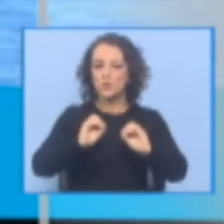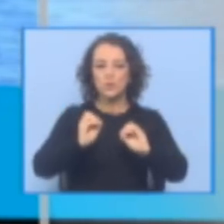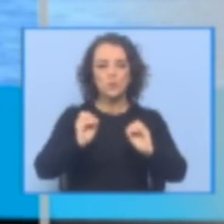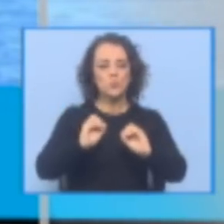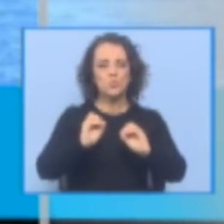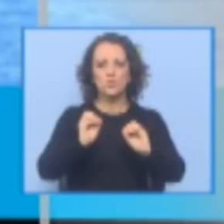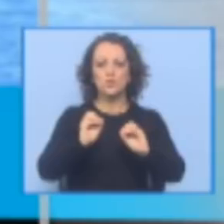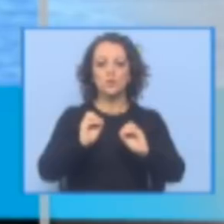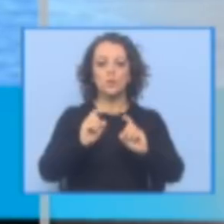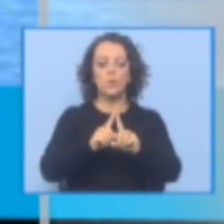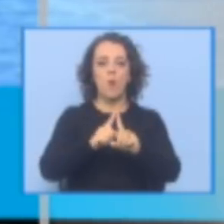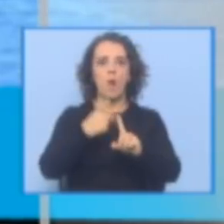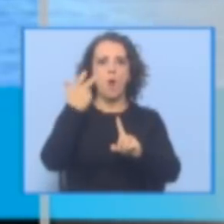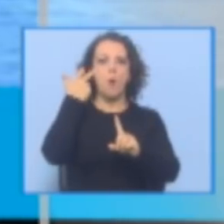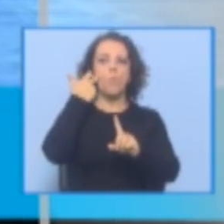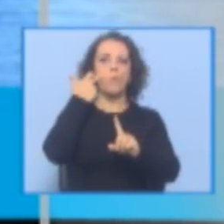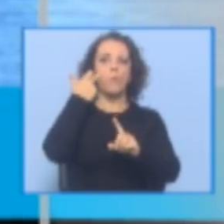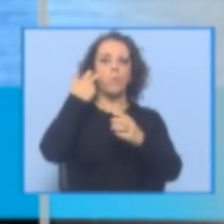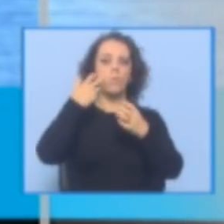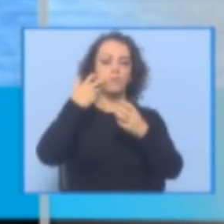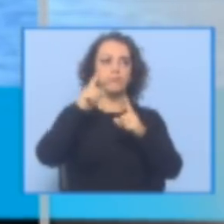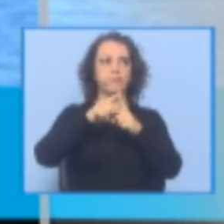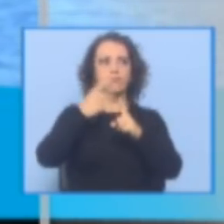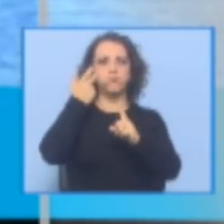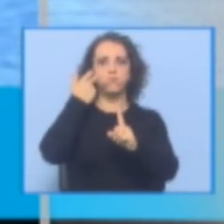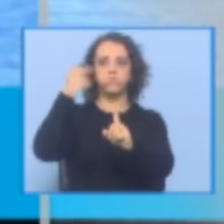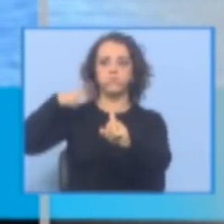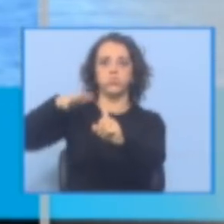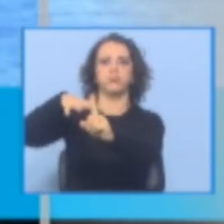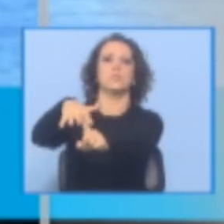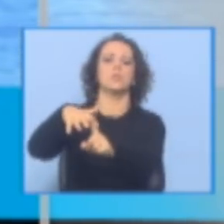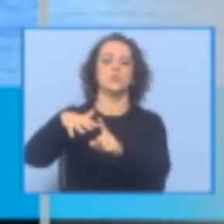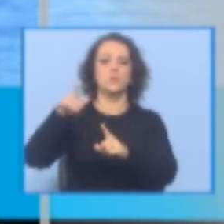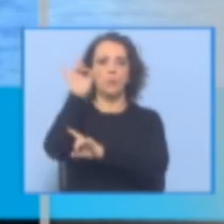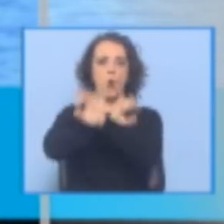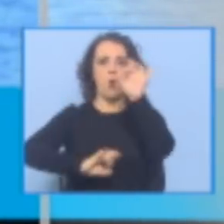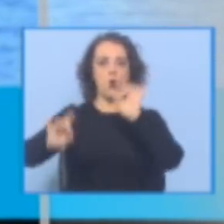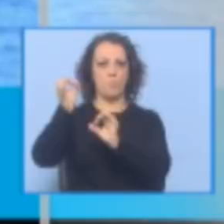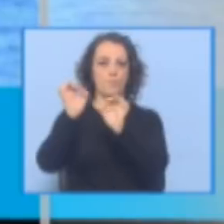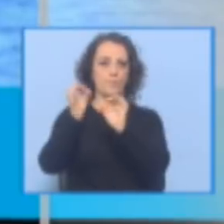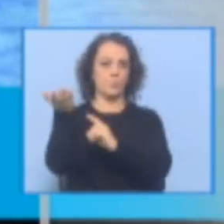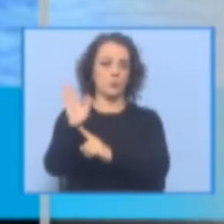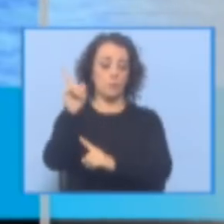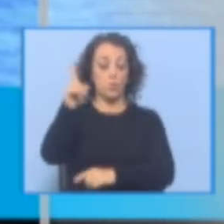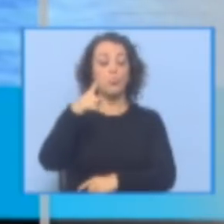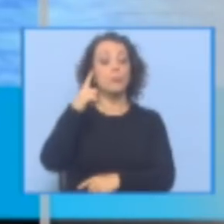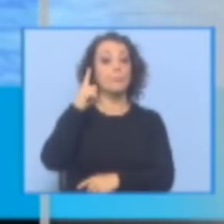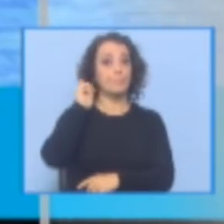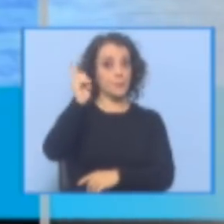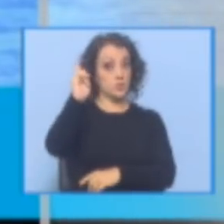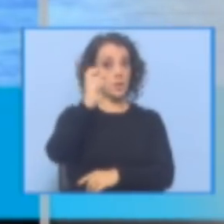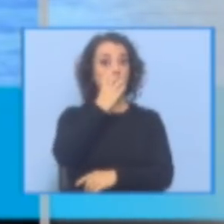grandes casos de populismo como estão a acontecer noutros países da Europa. Aliás, o presidente Marcelo tem feito